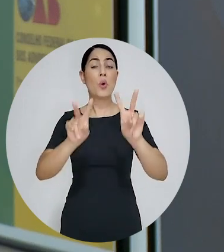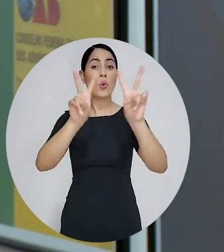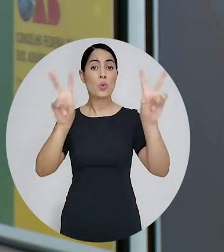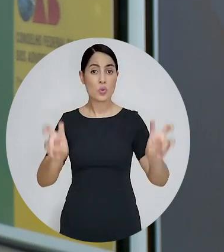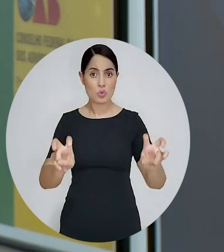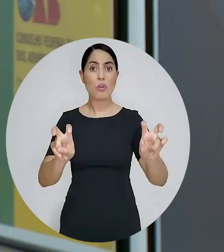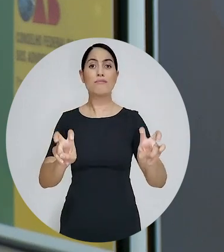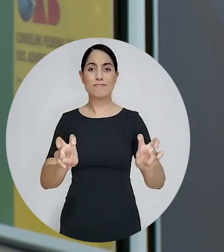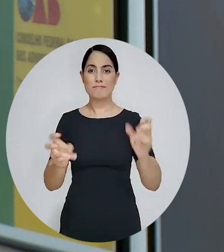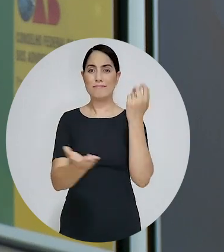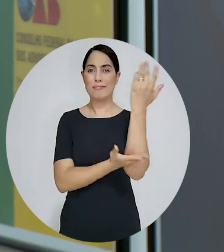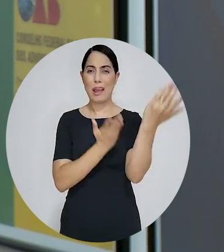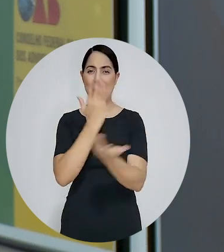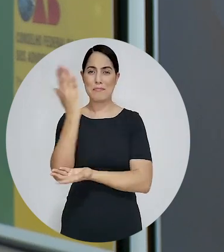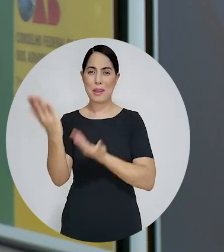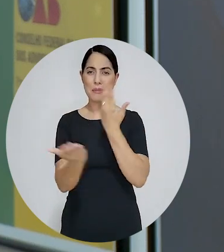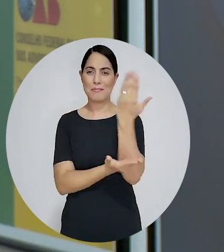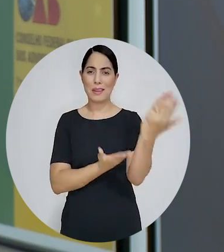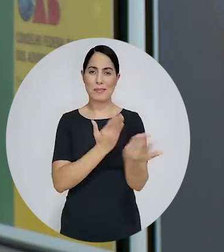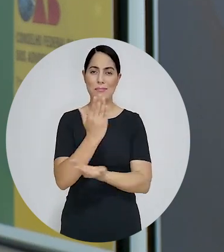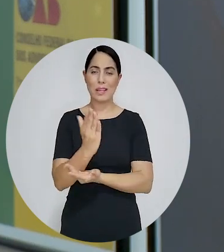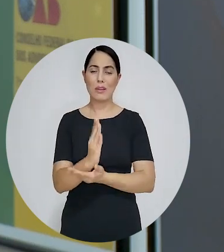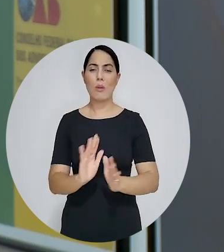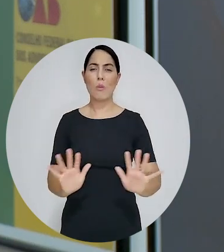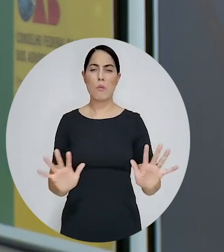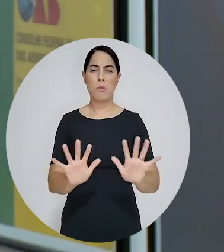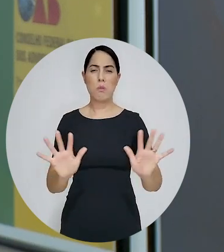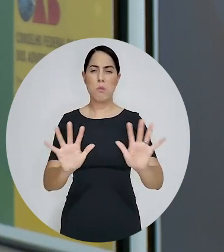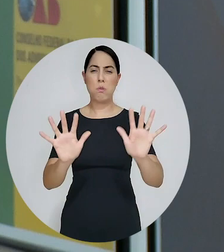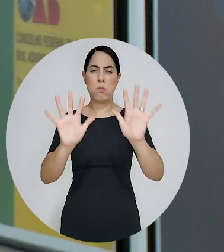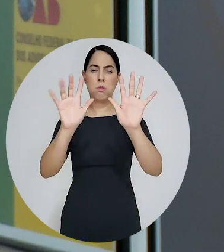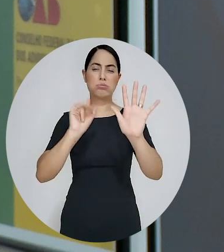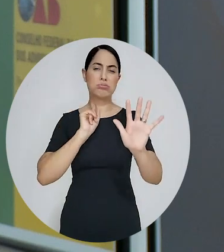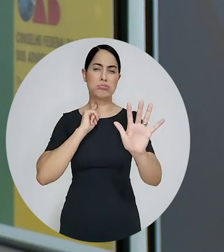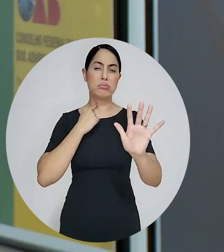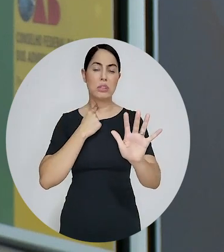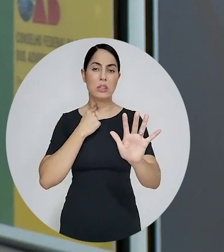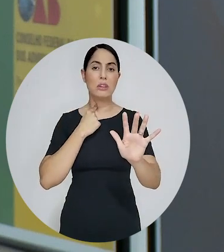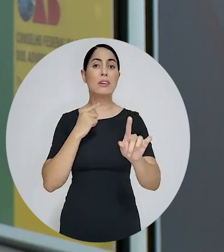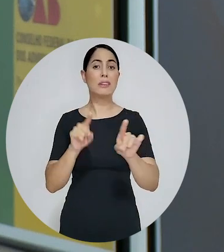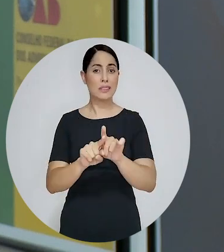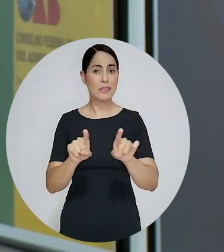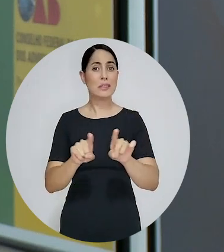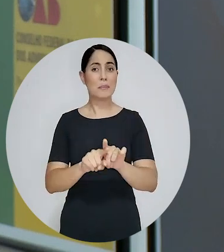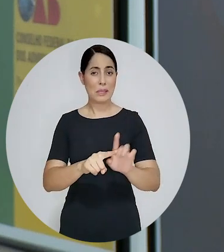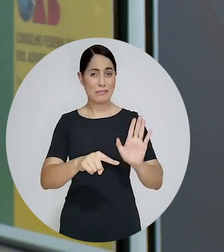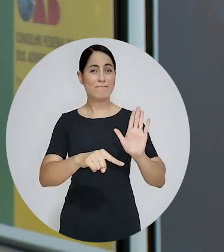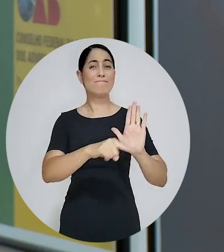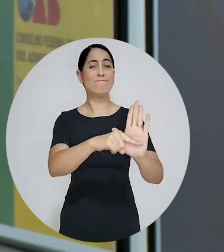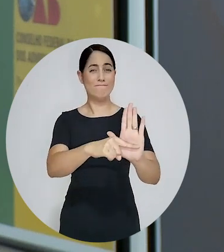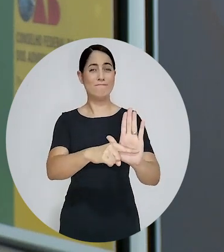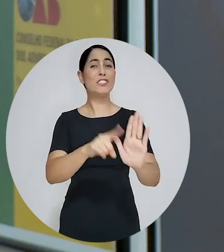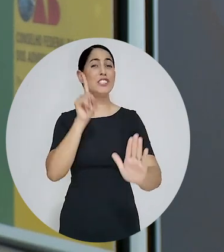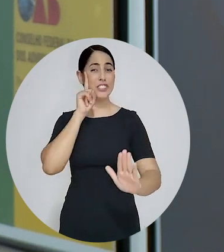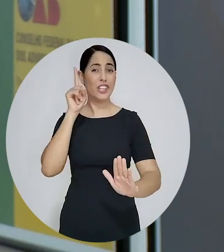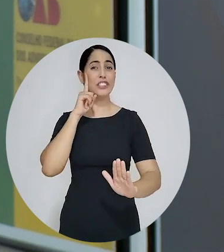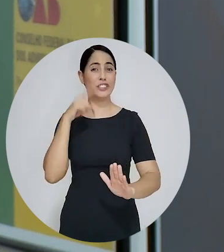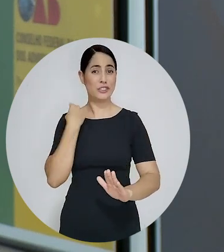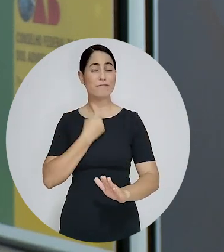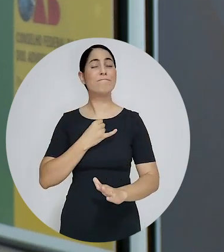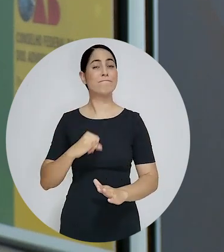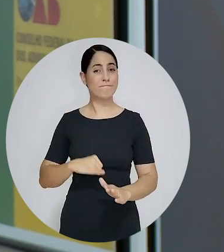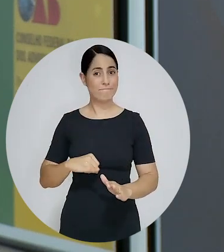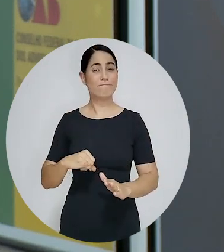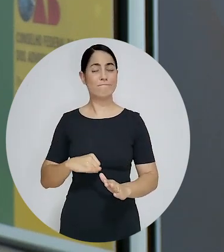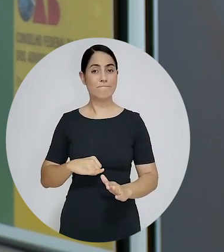desmatamento, a superexploração dos recursos, poluição e os impactos negativos que tudo isso gera em nosso dia a dia.